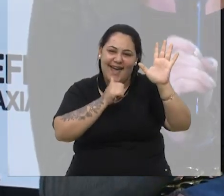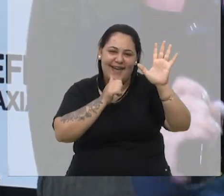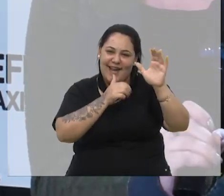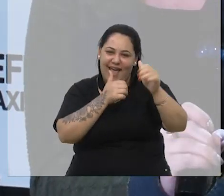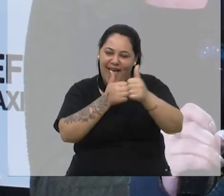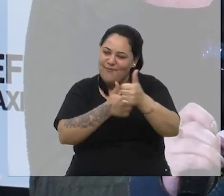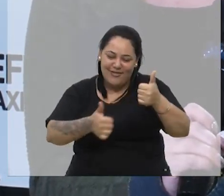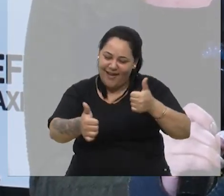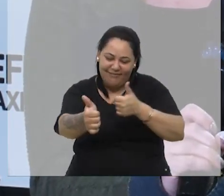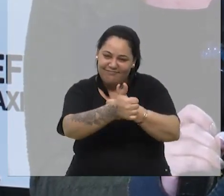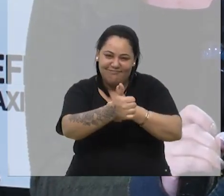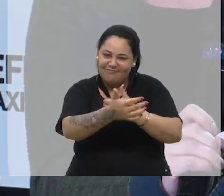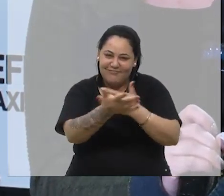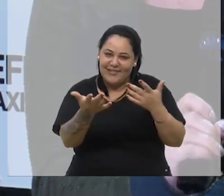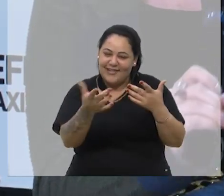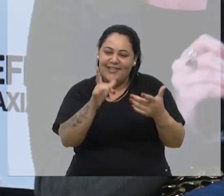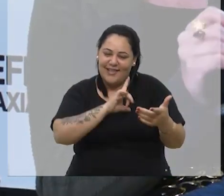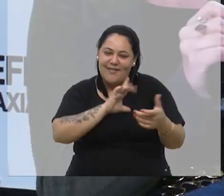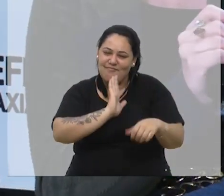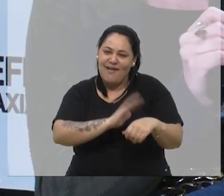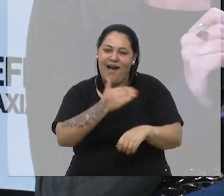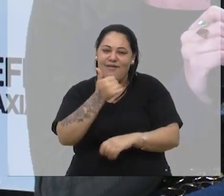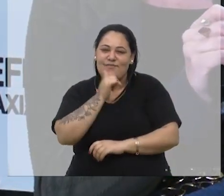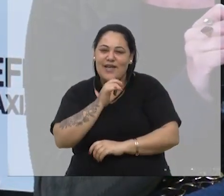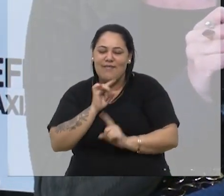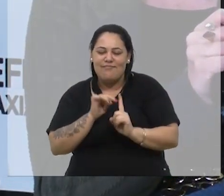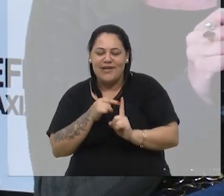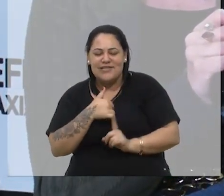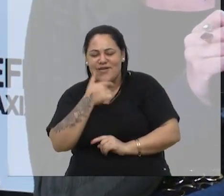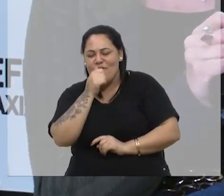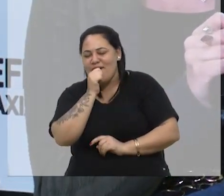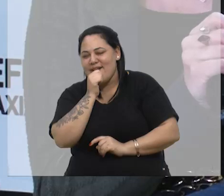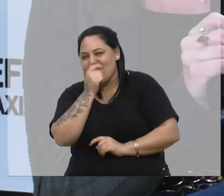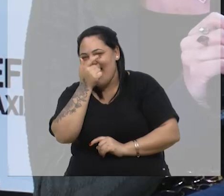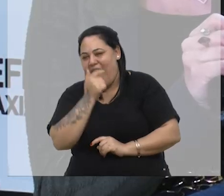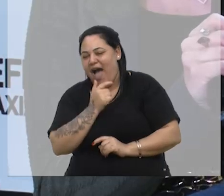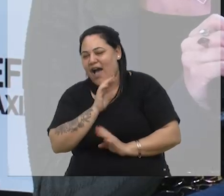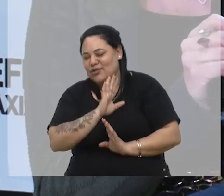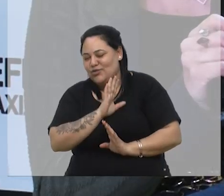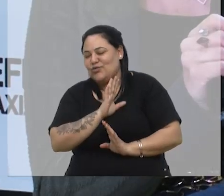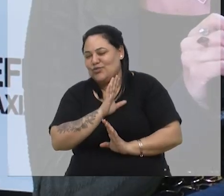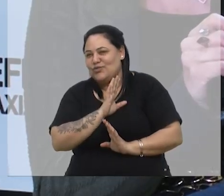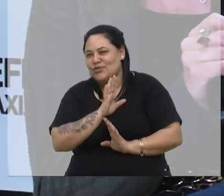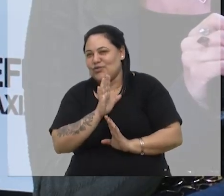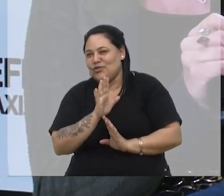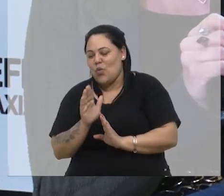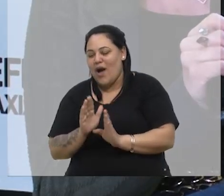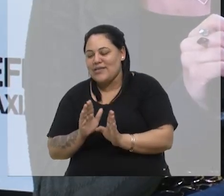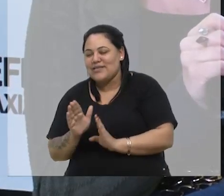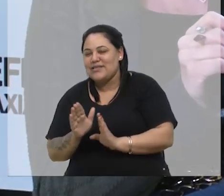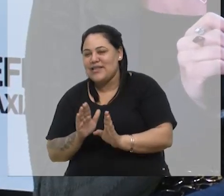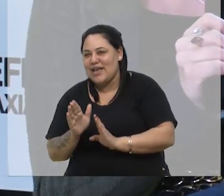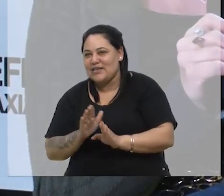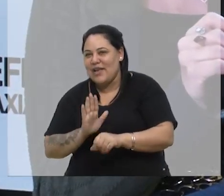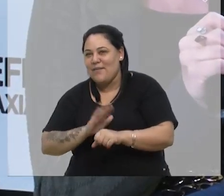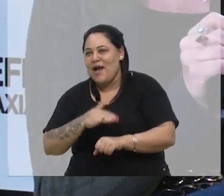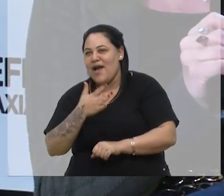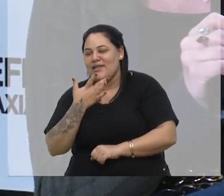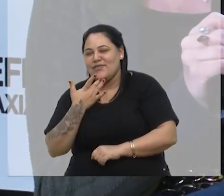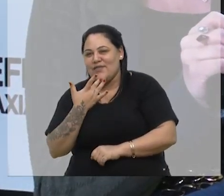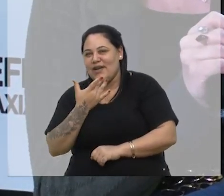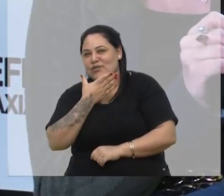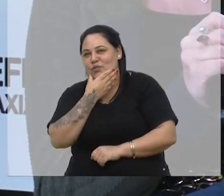porque o Borges era um que escrevia o conto, ele sabia onde ele queria chegar, né? Tem contos do Borges,